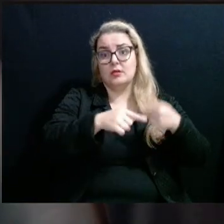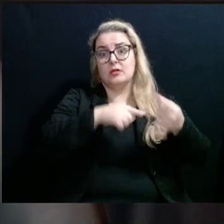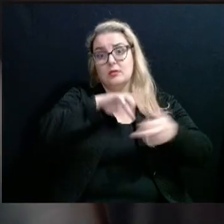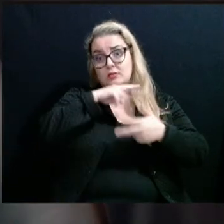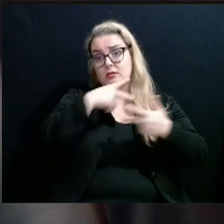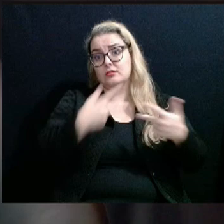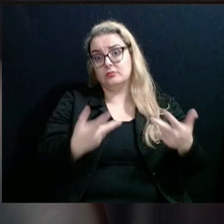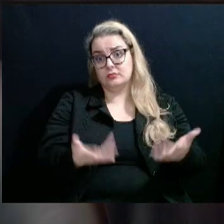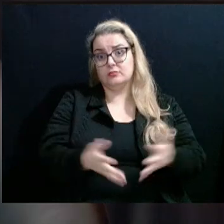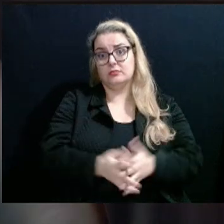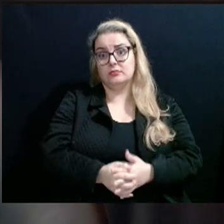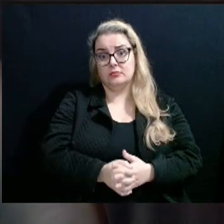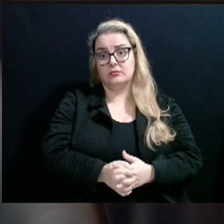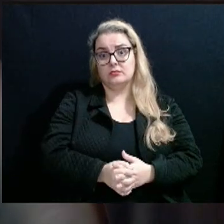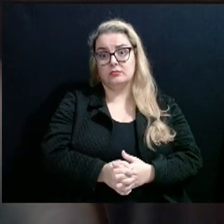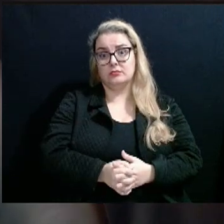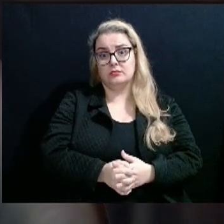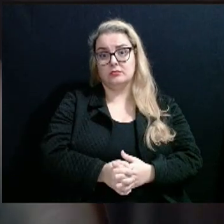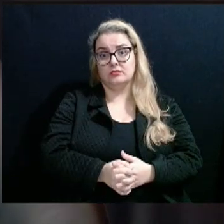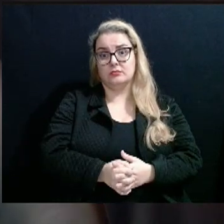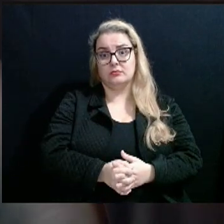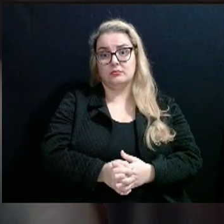né, sejam aves,